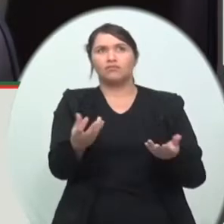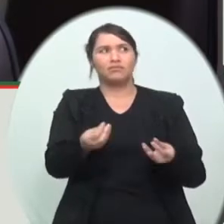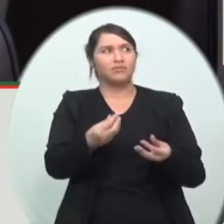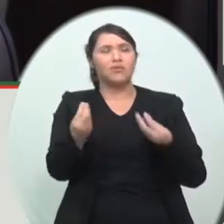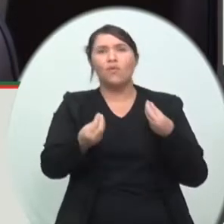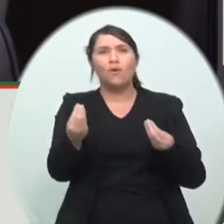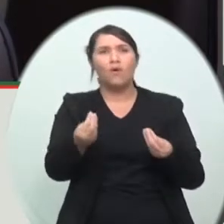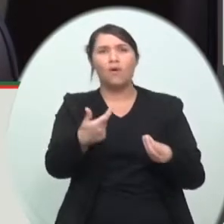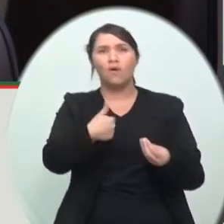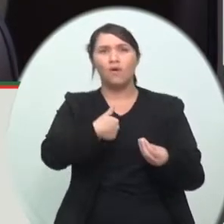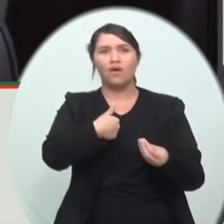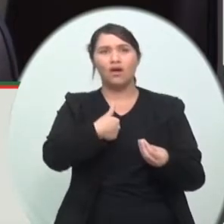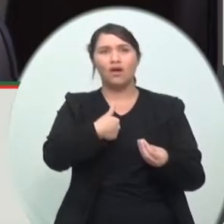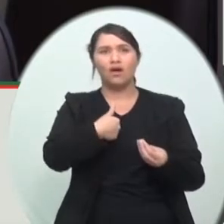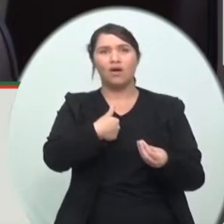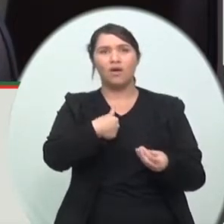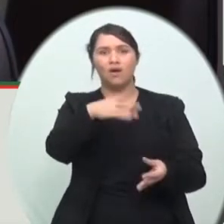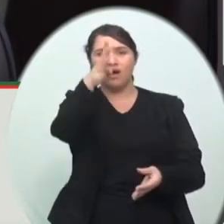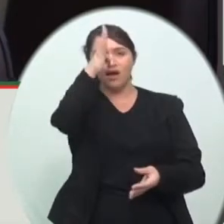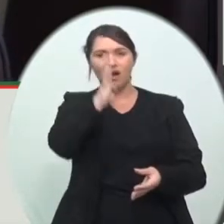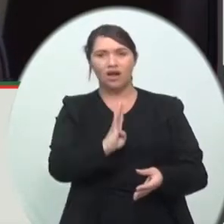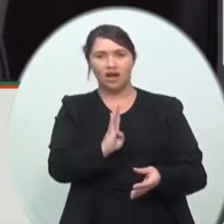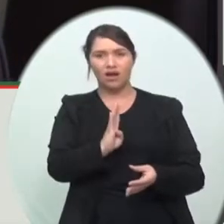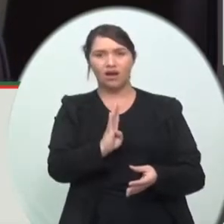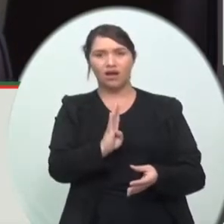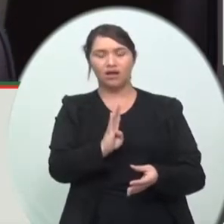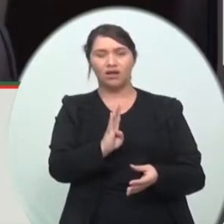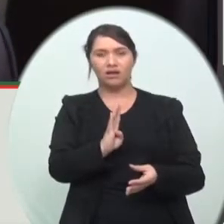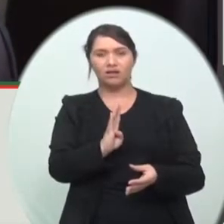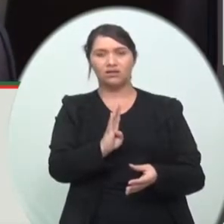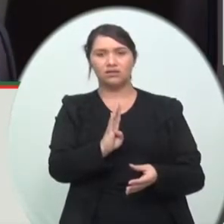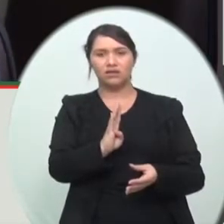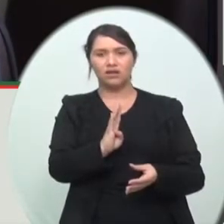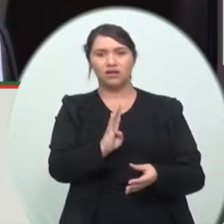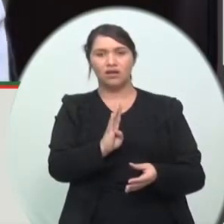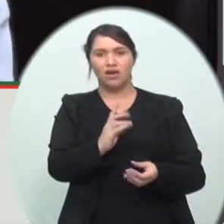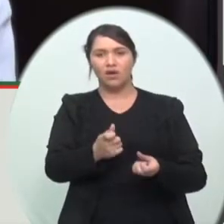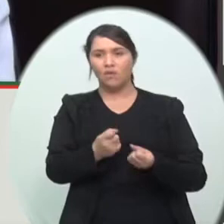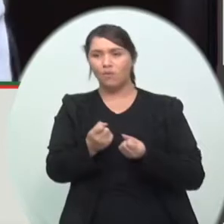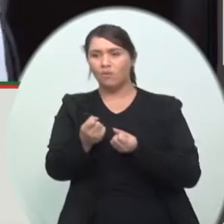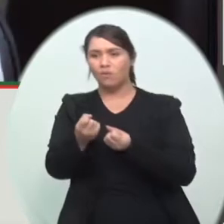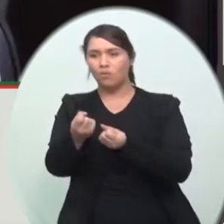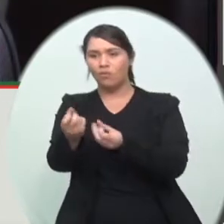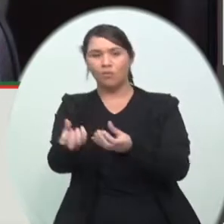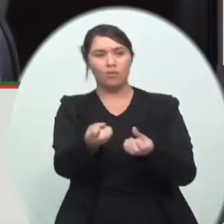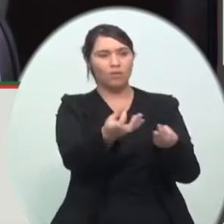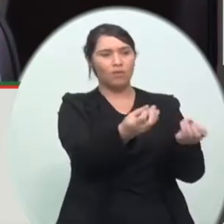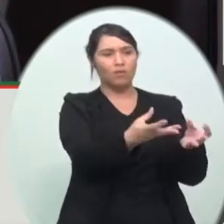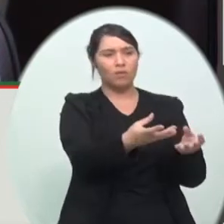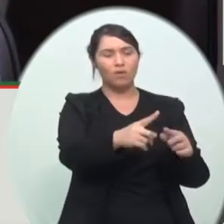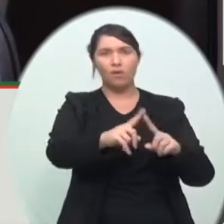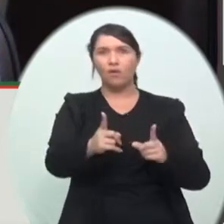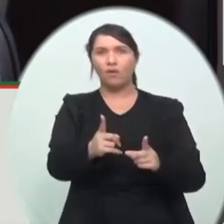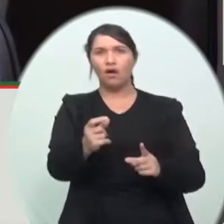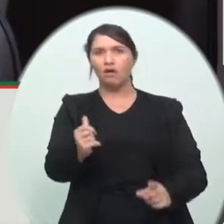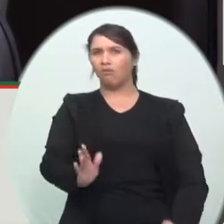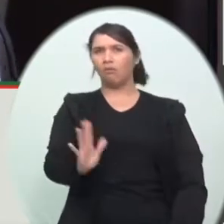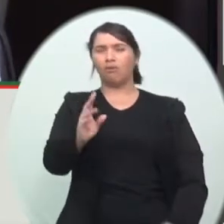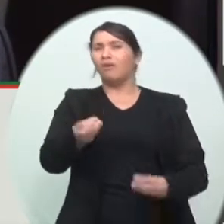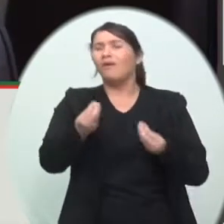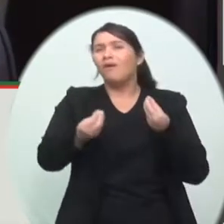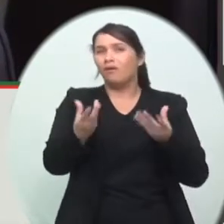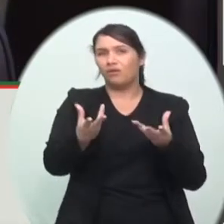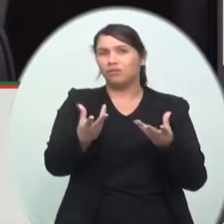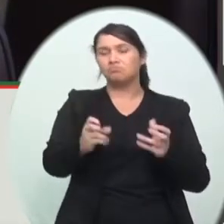e ainda sou a maior empresa mais valiosa do mundo, uma delas, né? É esse modelo que a gente vem questionando cada vez mais na